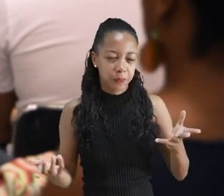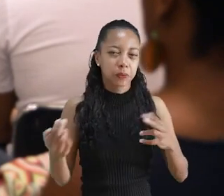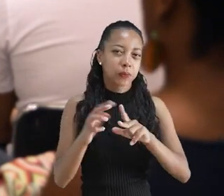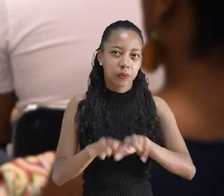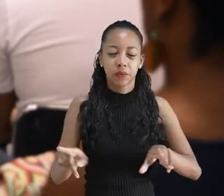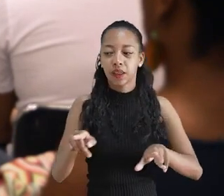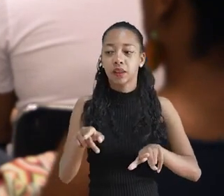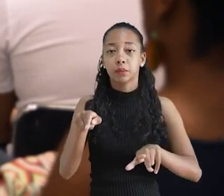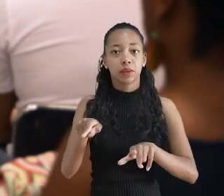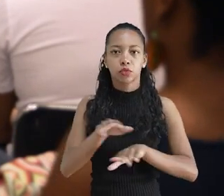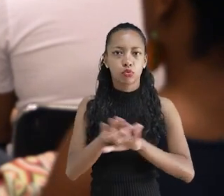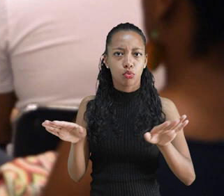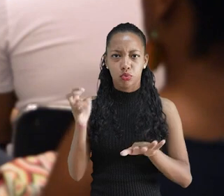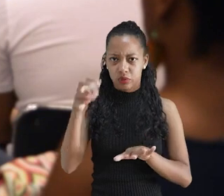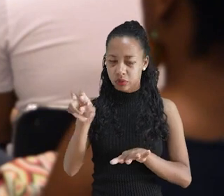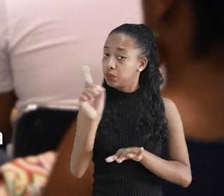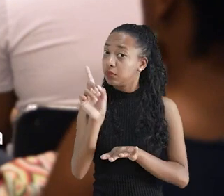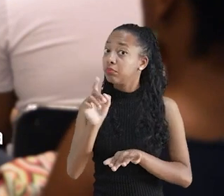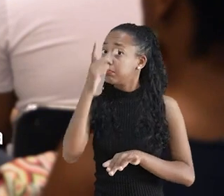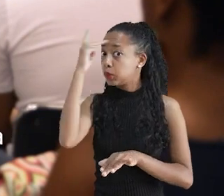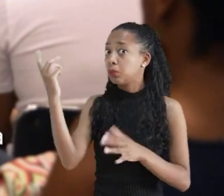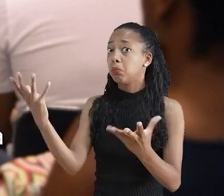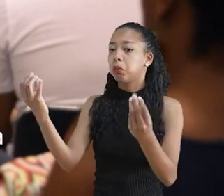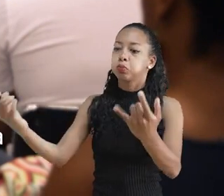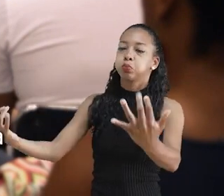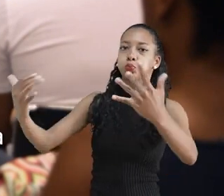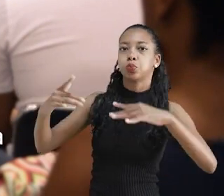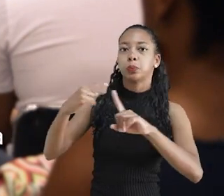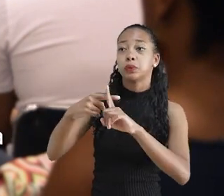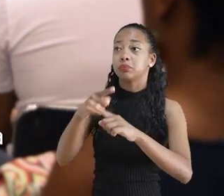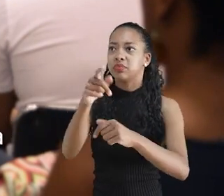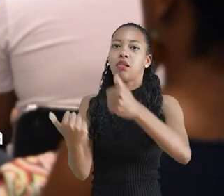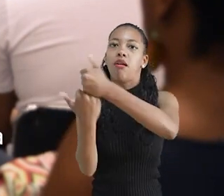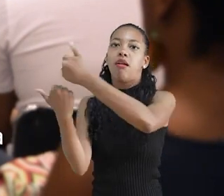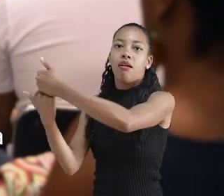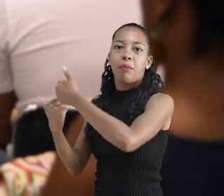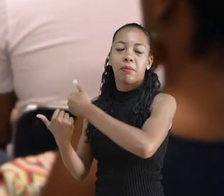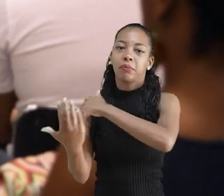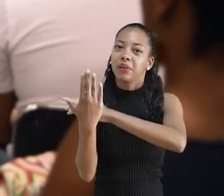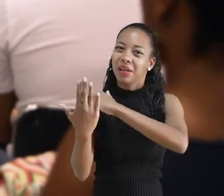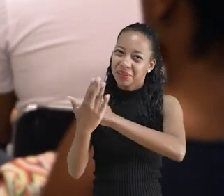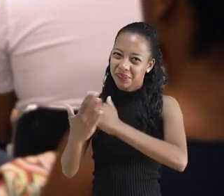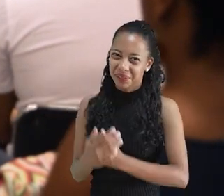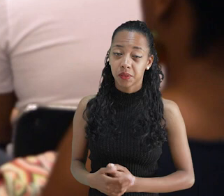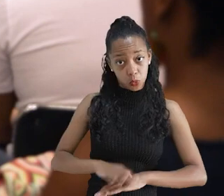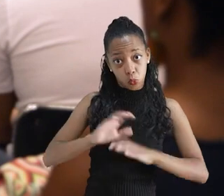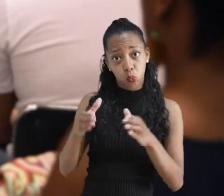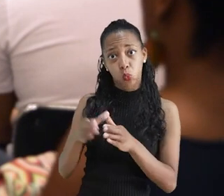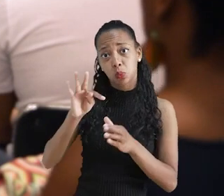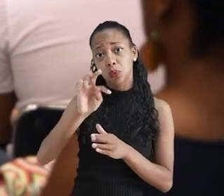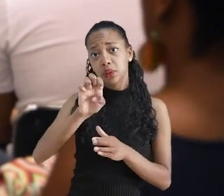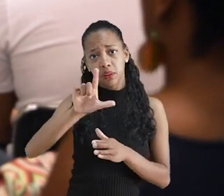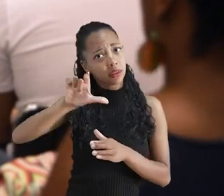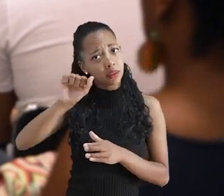hop o que for vai um monte de gente né tudo que a gente precisa tem gente que apoia e tá ali junto que também são tela firme né Pode não estar no dia